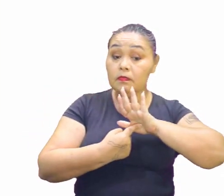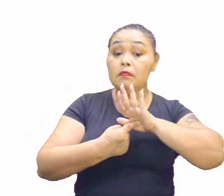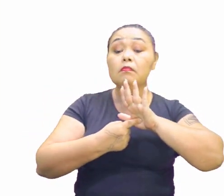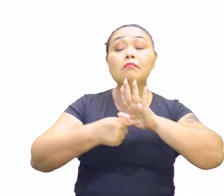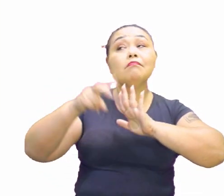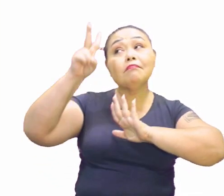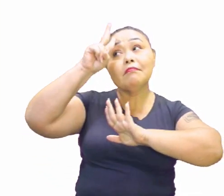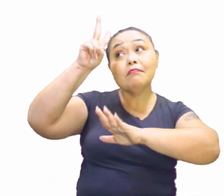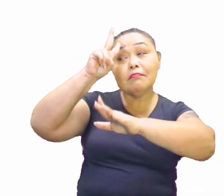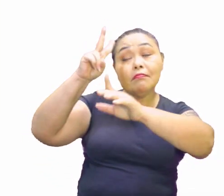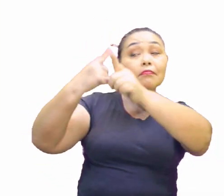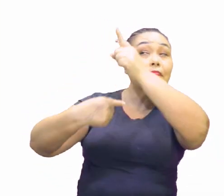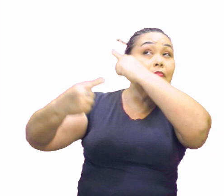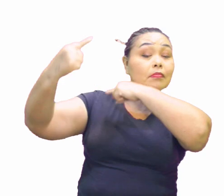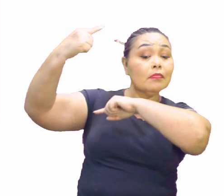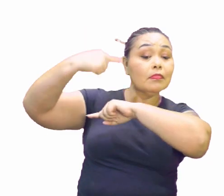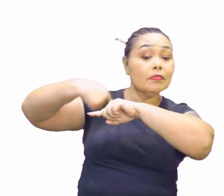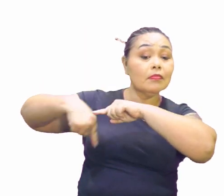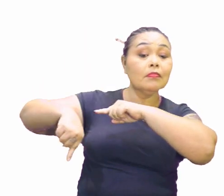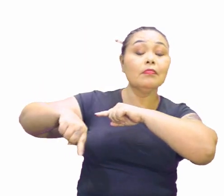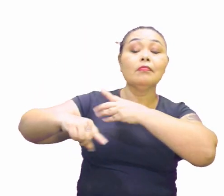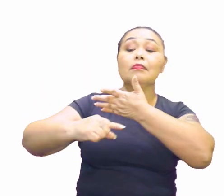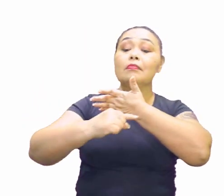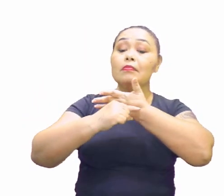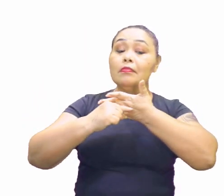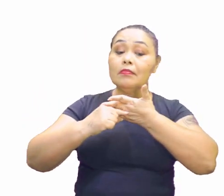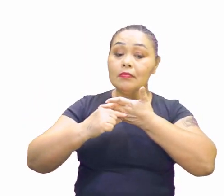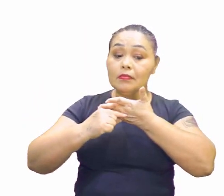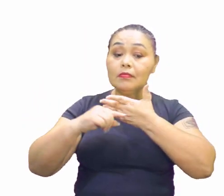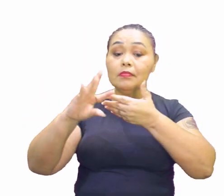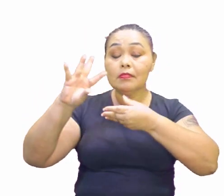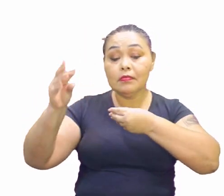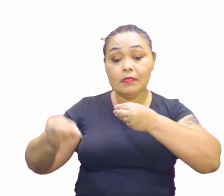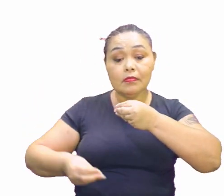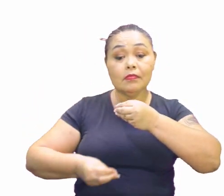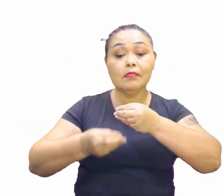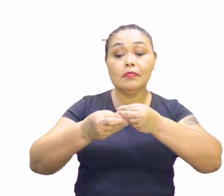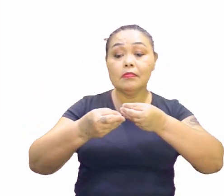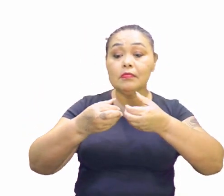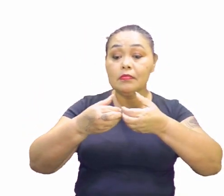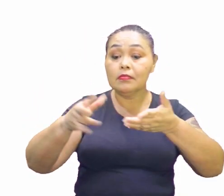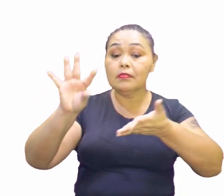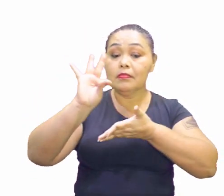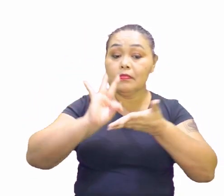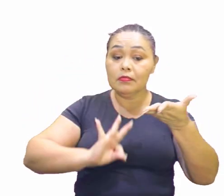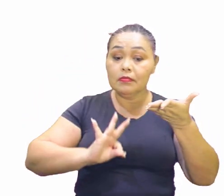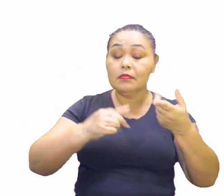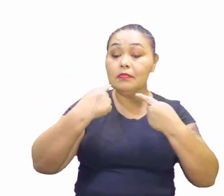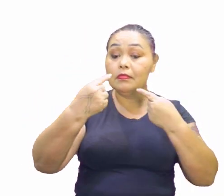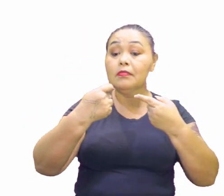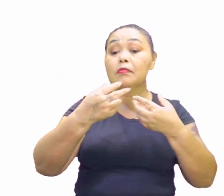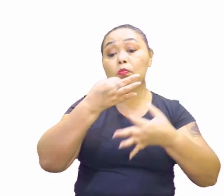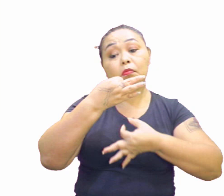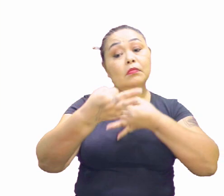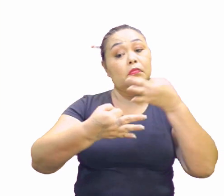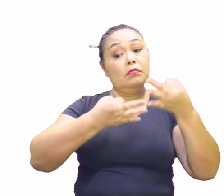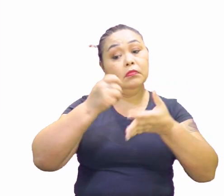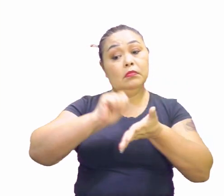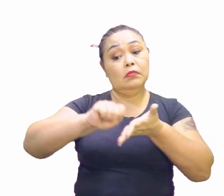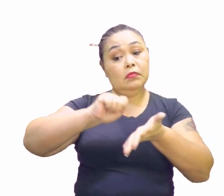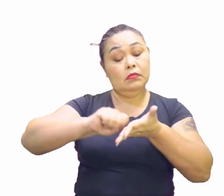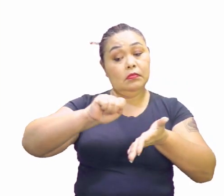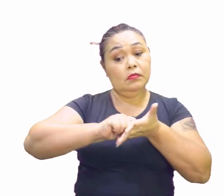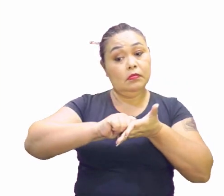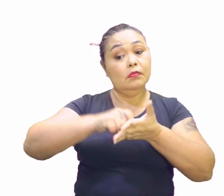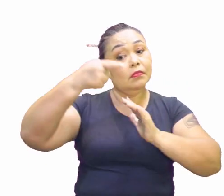alusão histórica, citação, tipo de introdução do texto dissertativo argumentativo. Agora